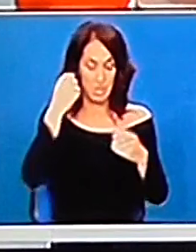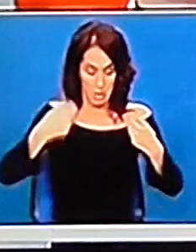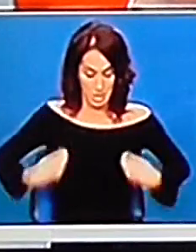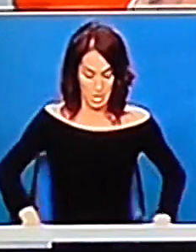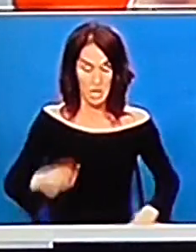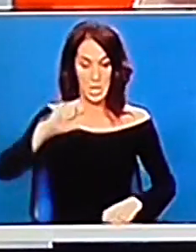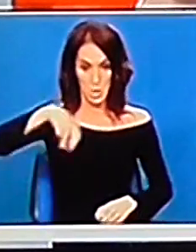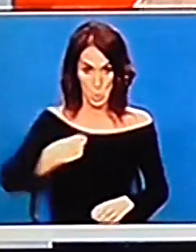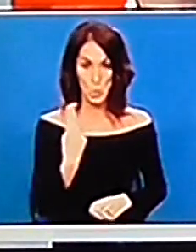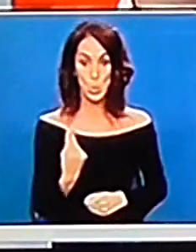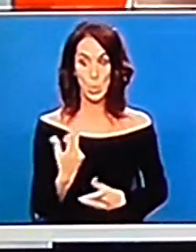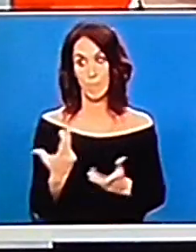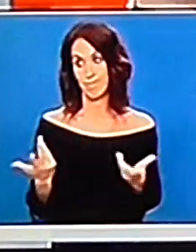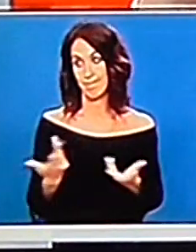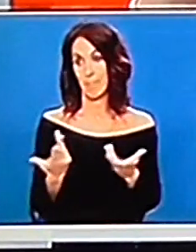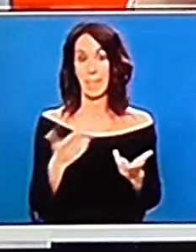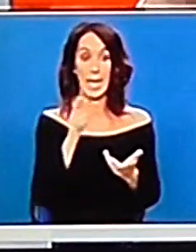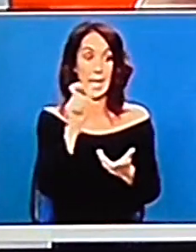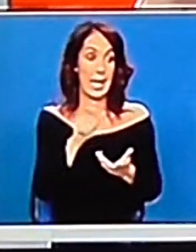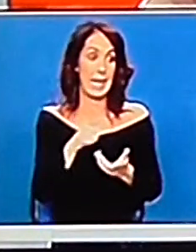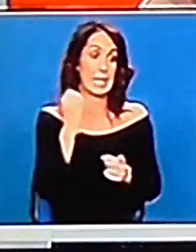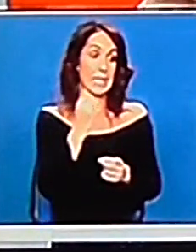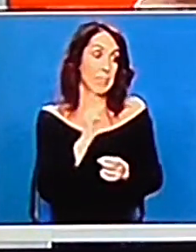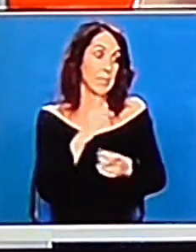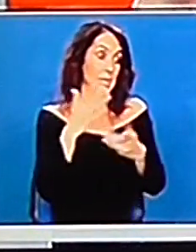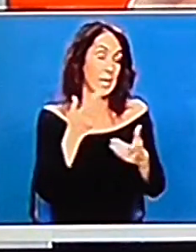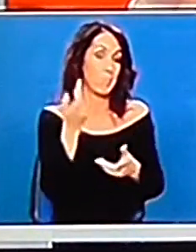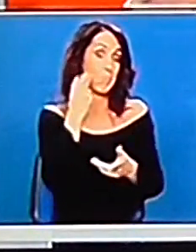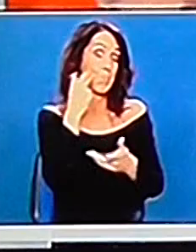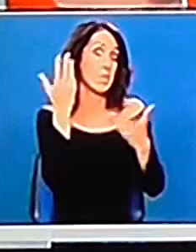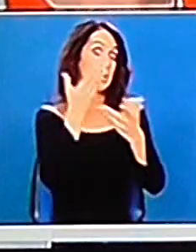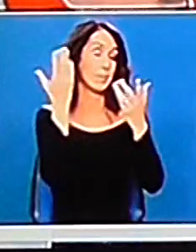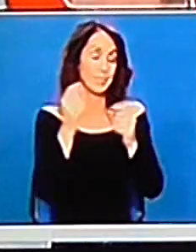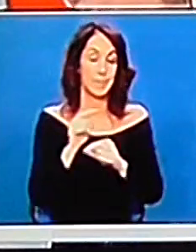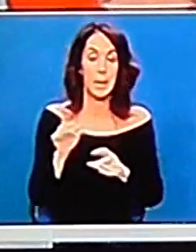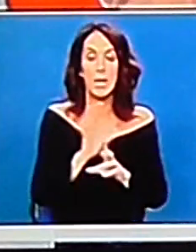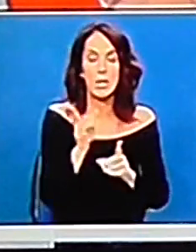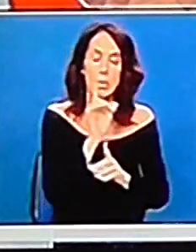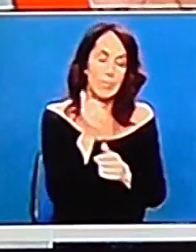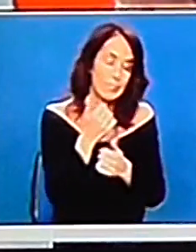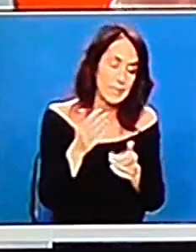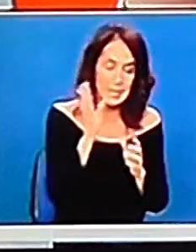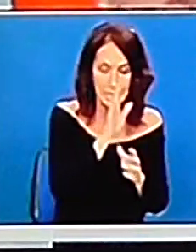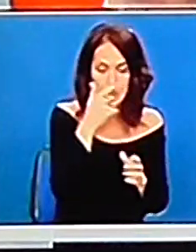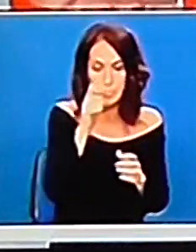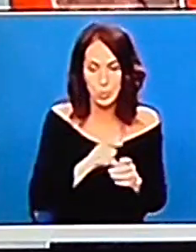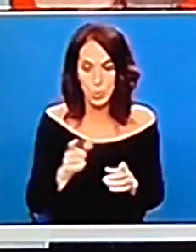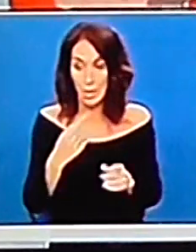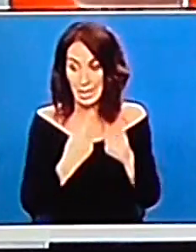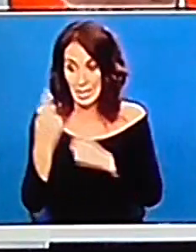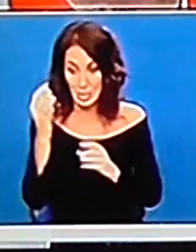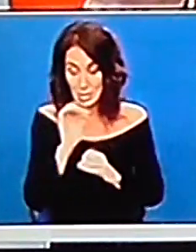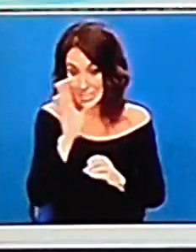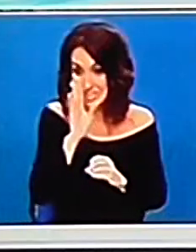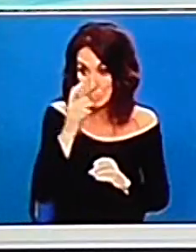que ela execute já passado estiveram em qualquer das maneiras é sempre renova as pessoas não se queixarem